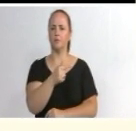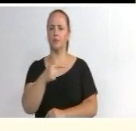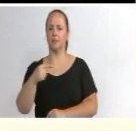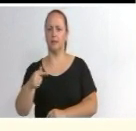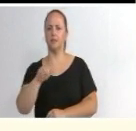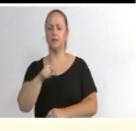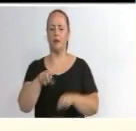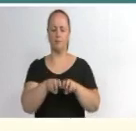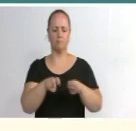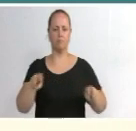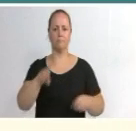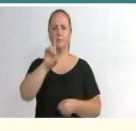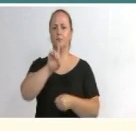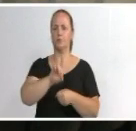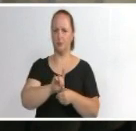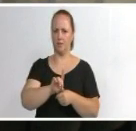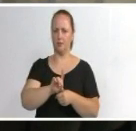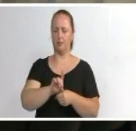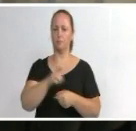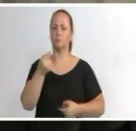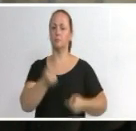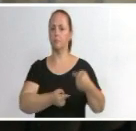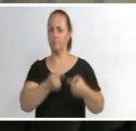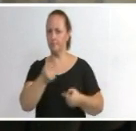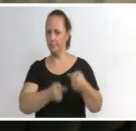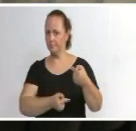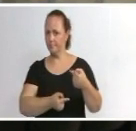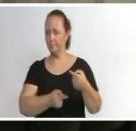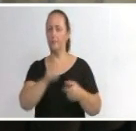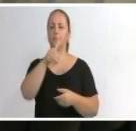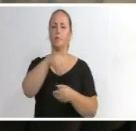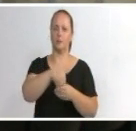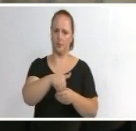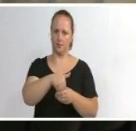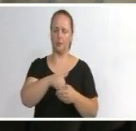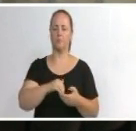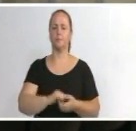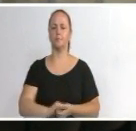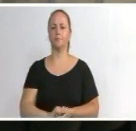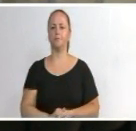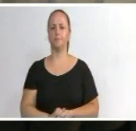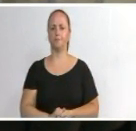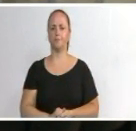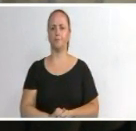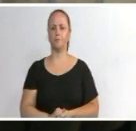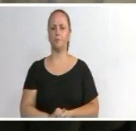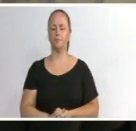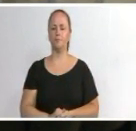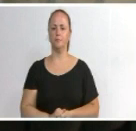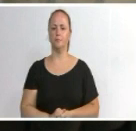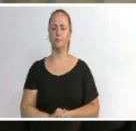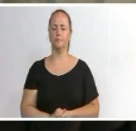da mesa diretora. Em discussão? Em votação.